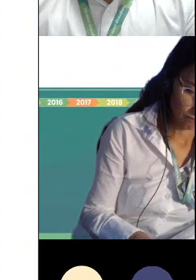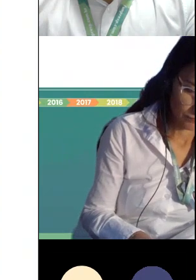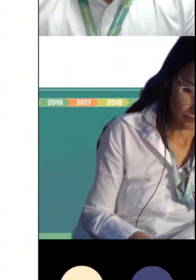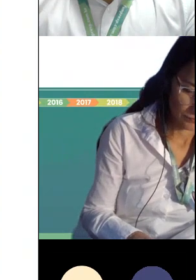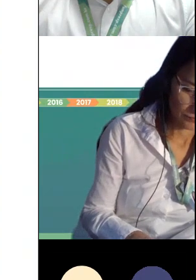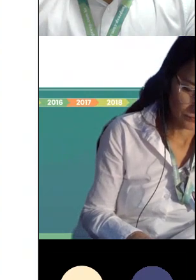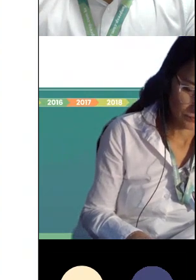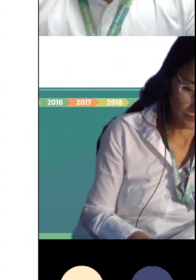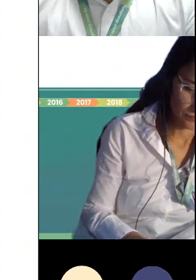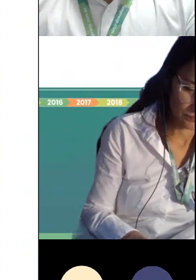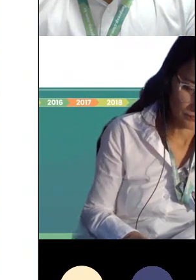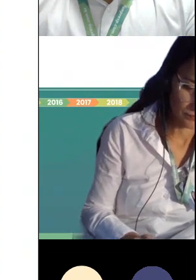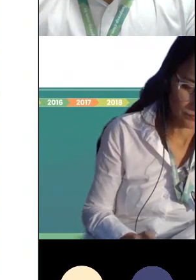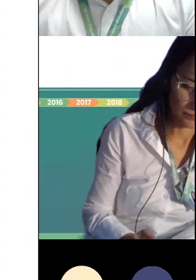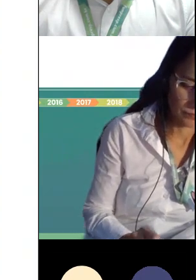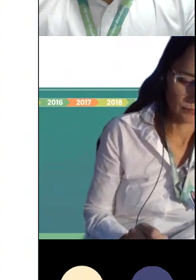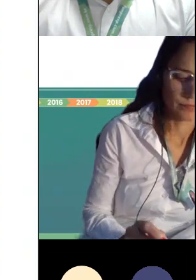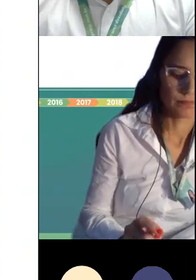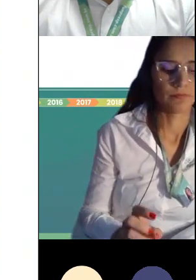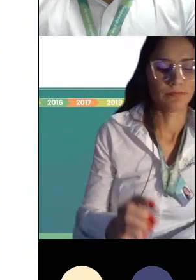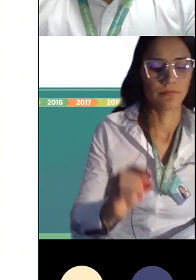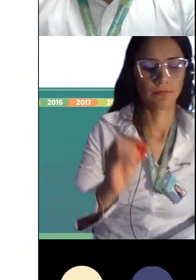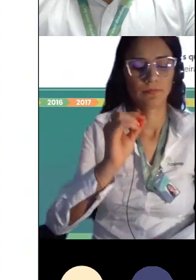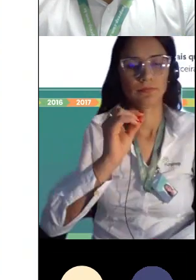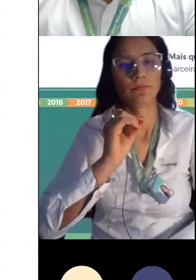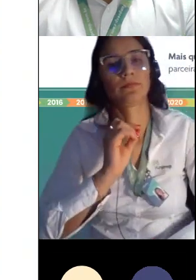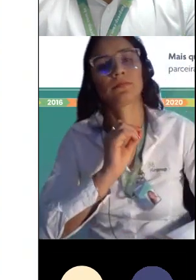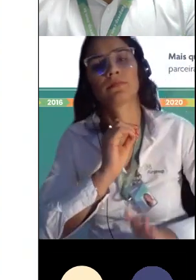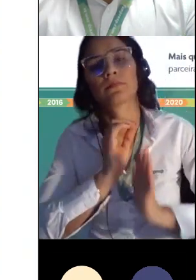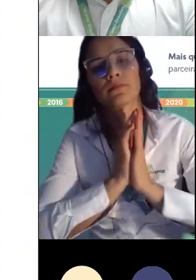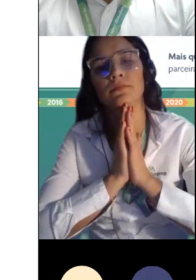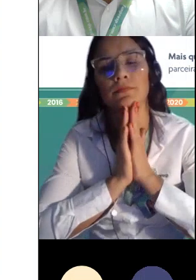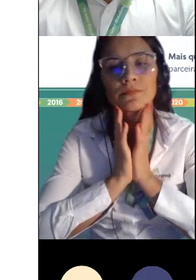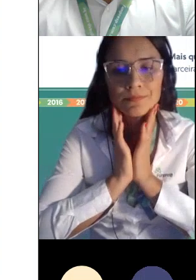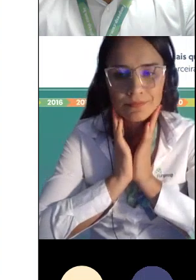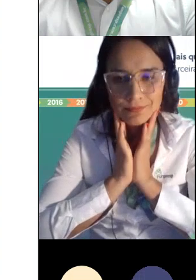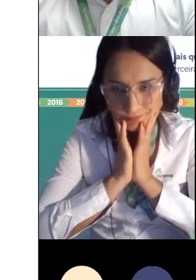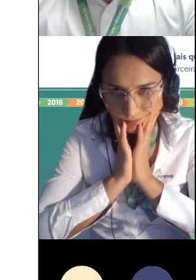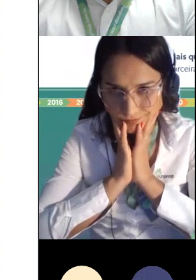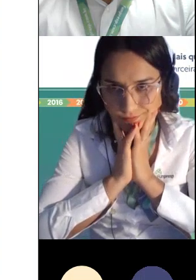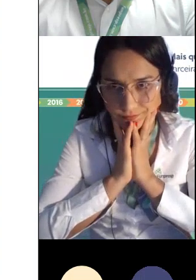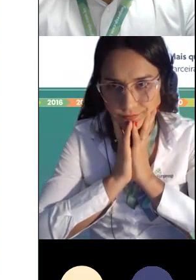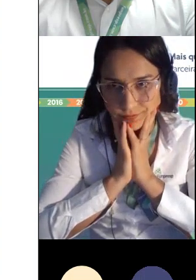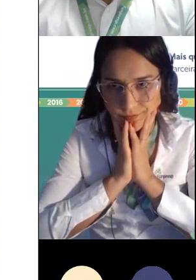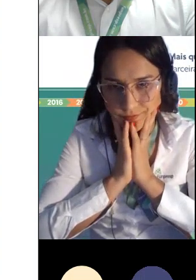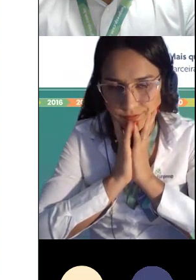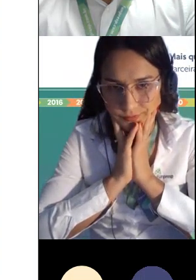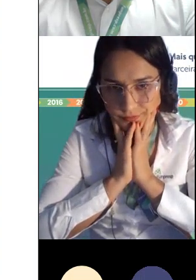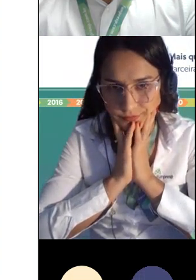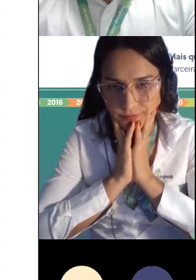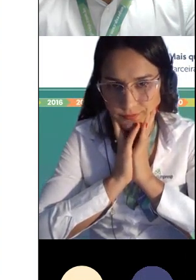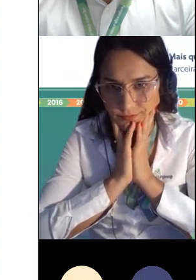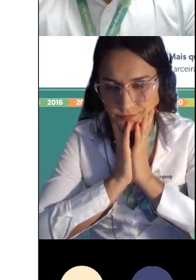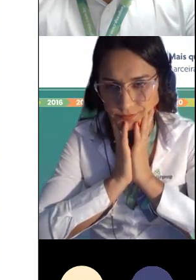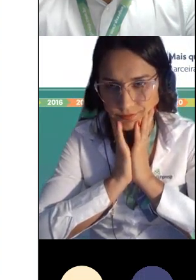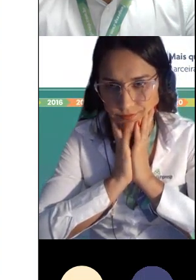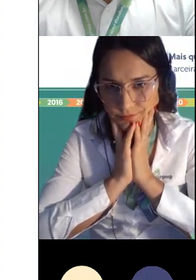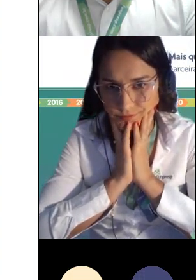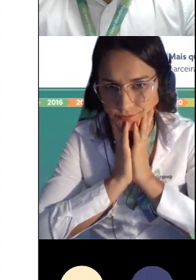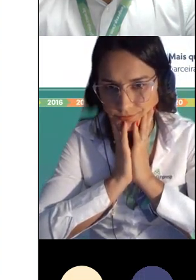prioritariamente títulos públicos federais, tá? Mais de 80% aqui estão em títulos públicos, temos ações, exterior,